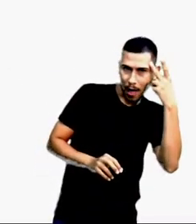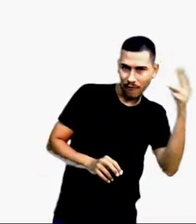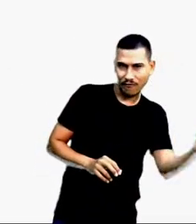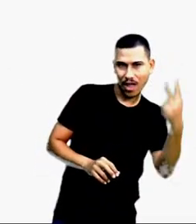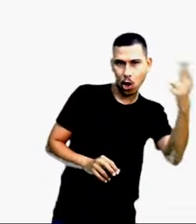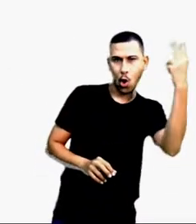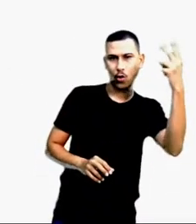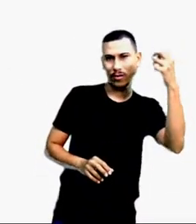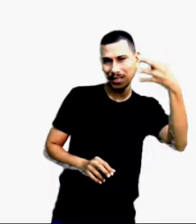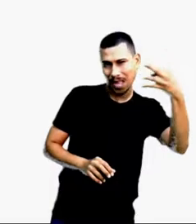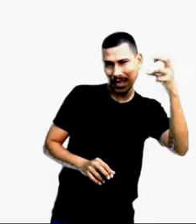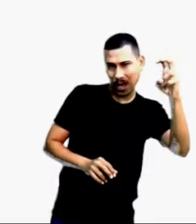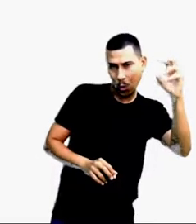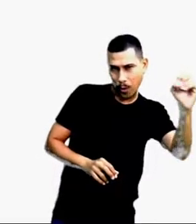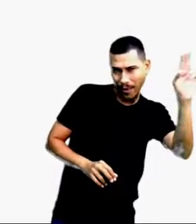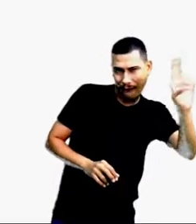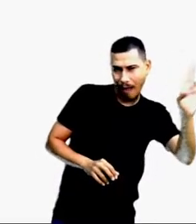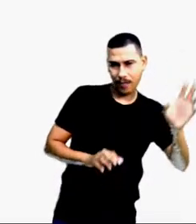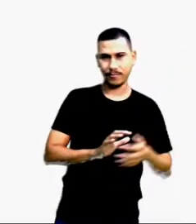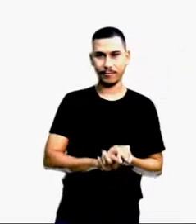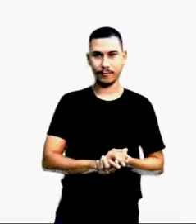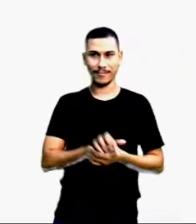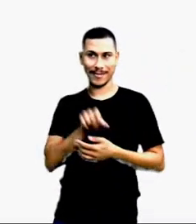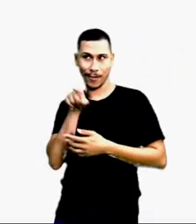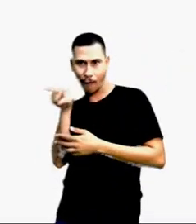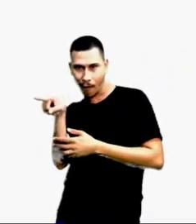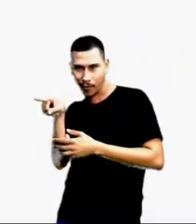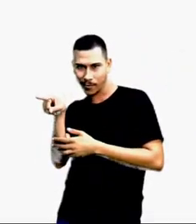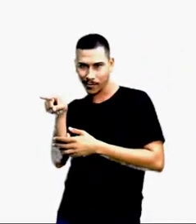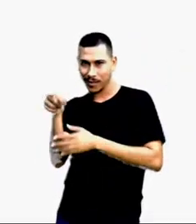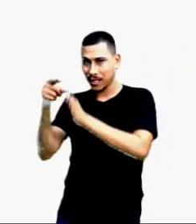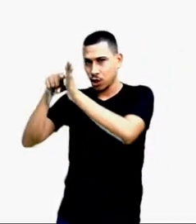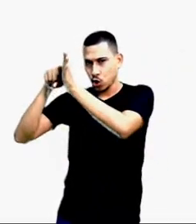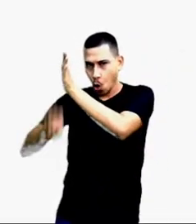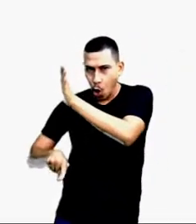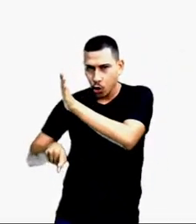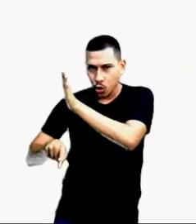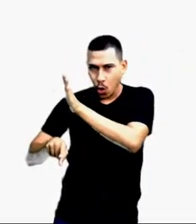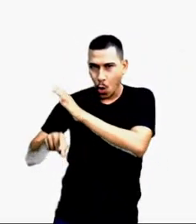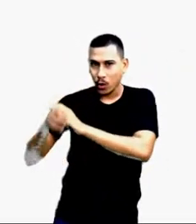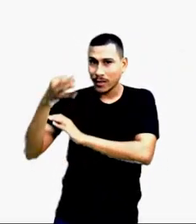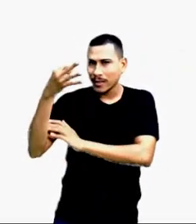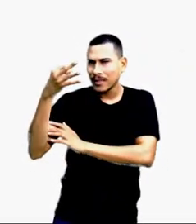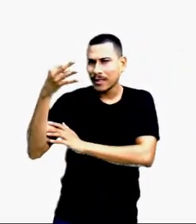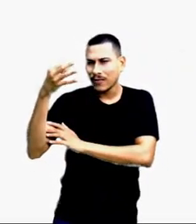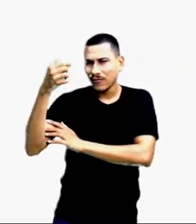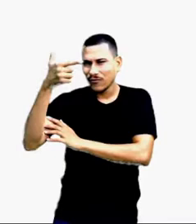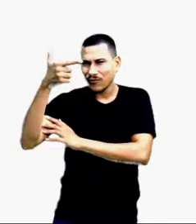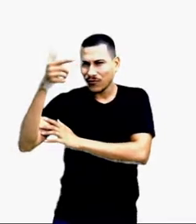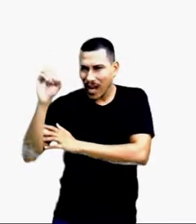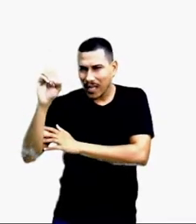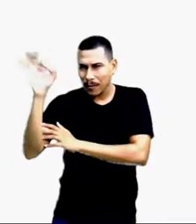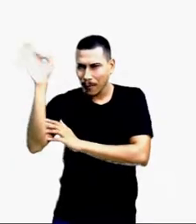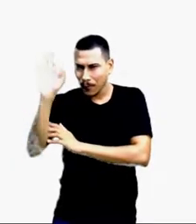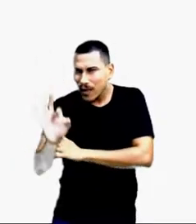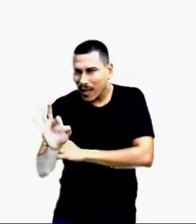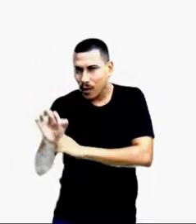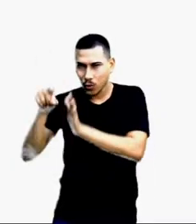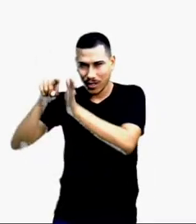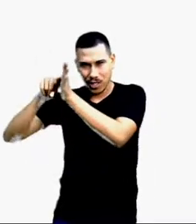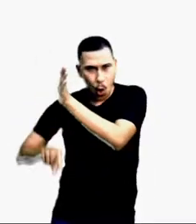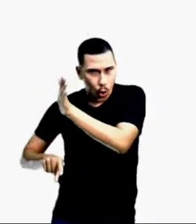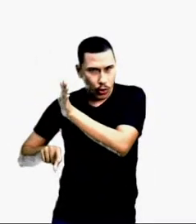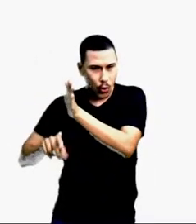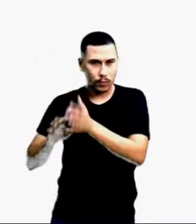350 a porcentagem desconto seria de Olha aí Vinte por cento